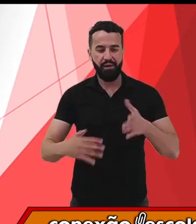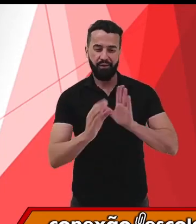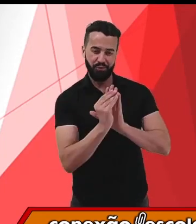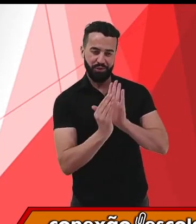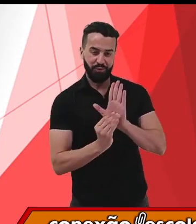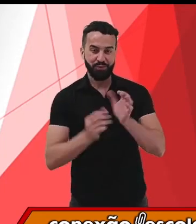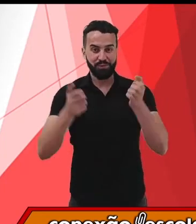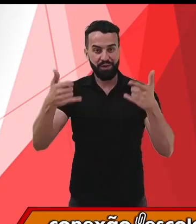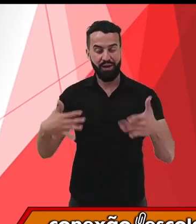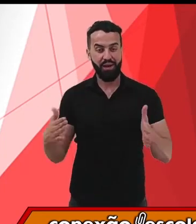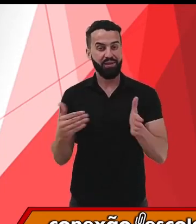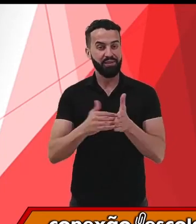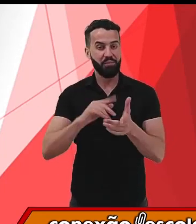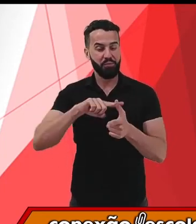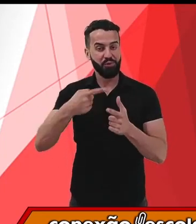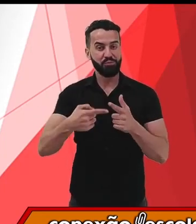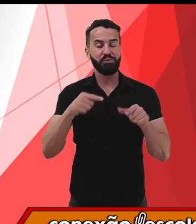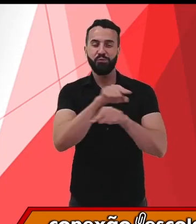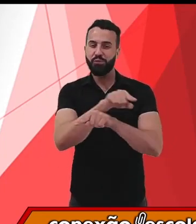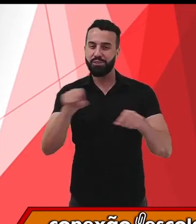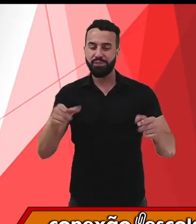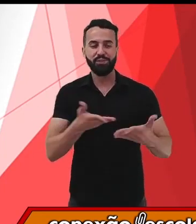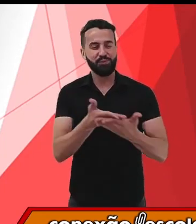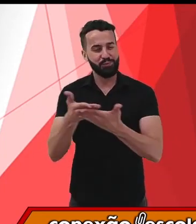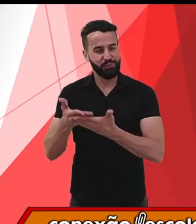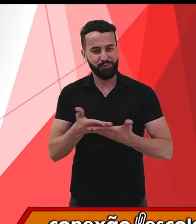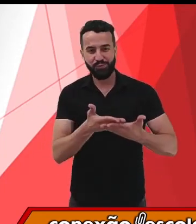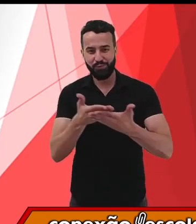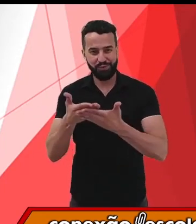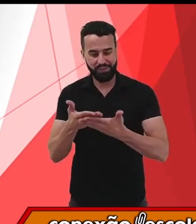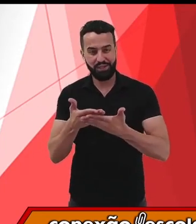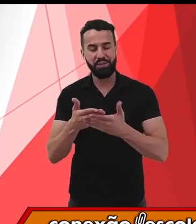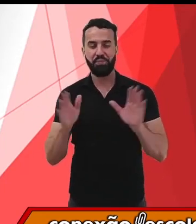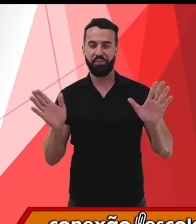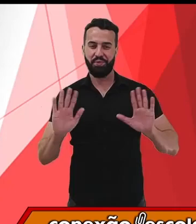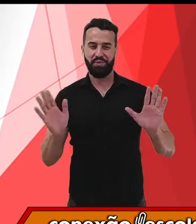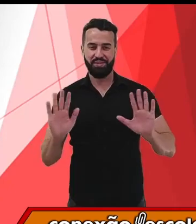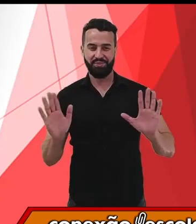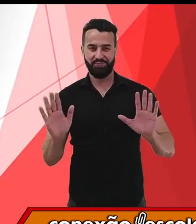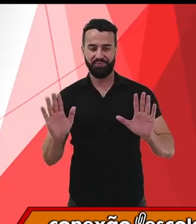E até lá, estudem, fiquem com Deus e bye